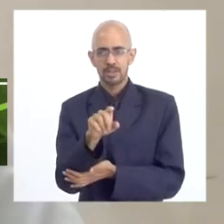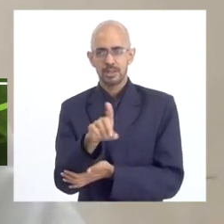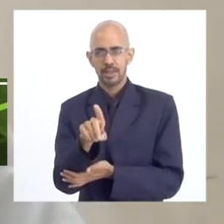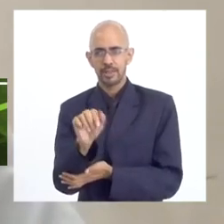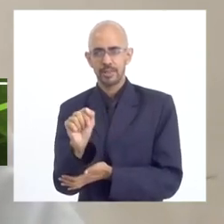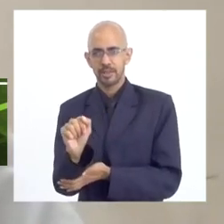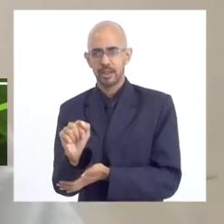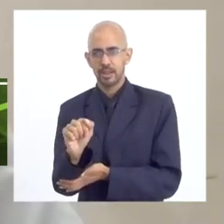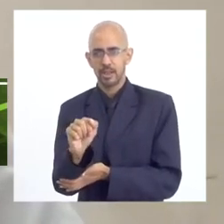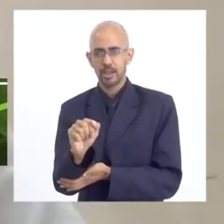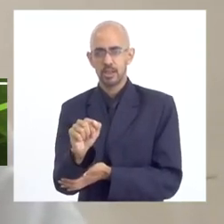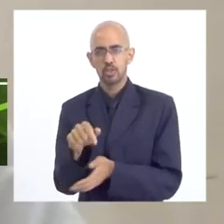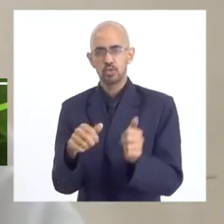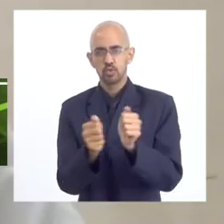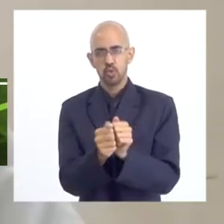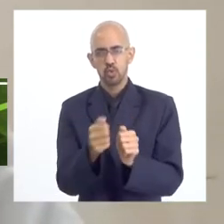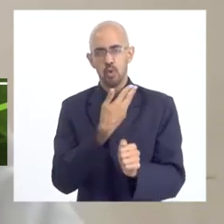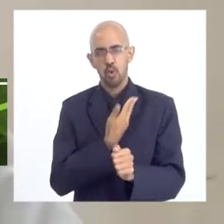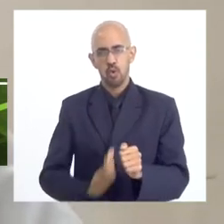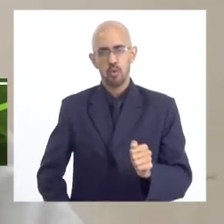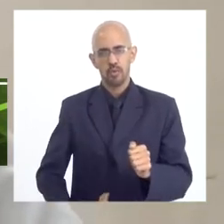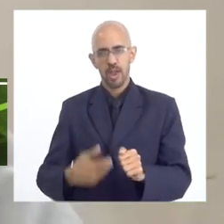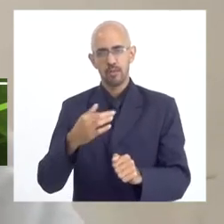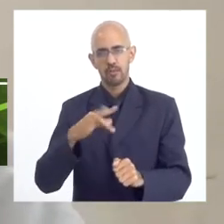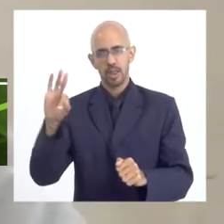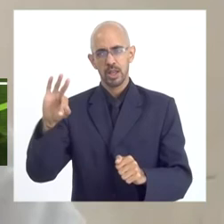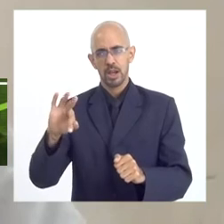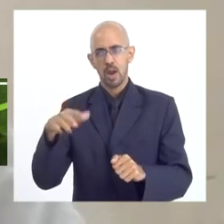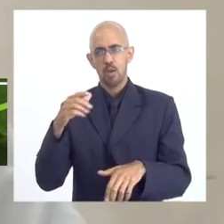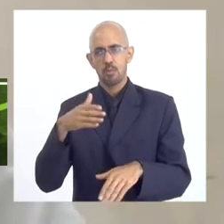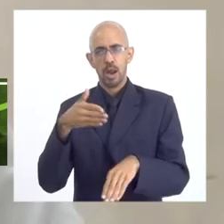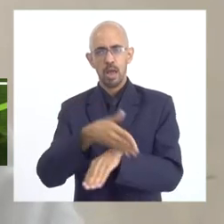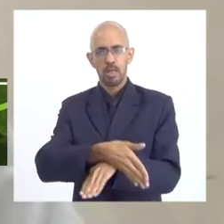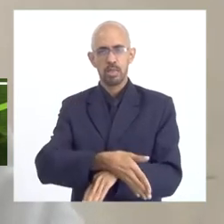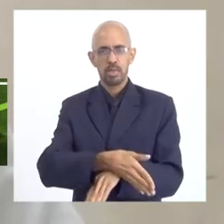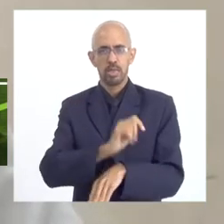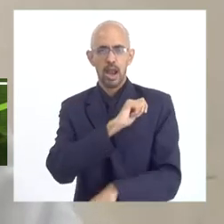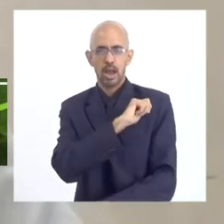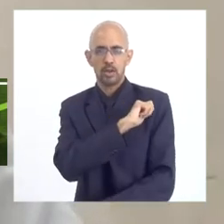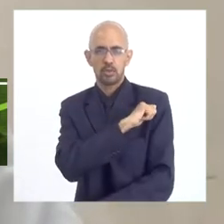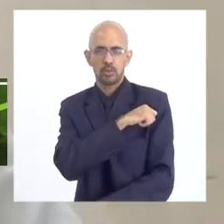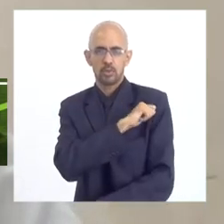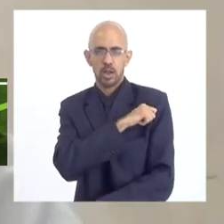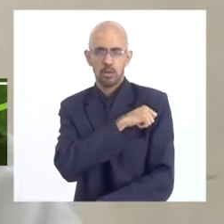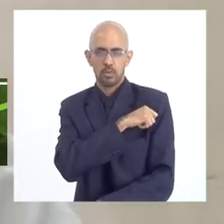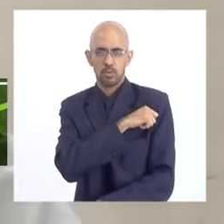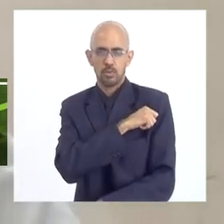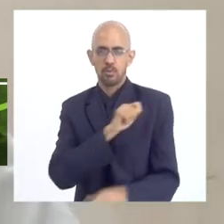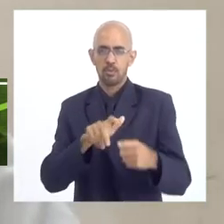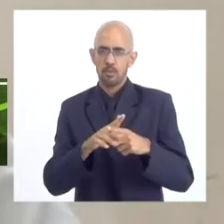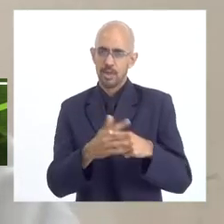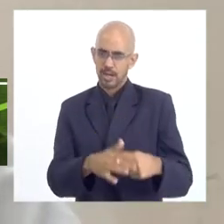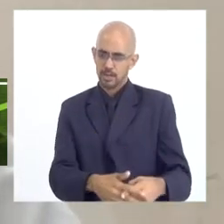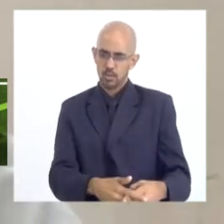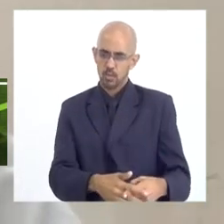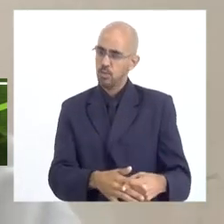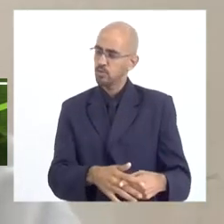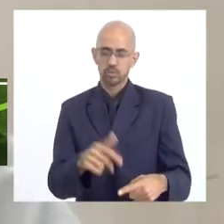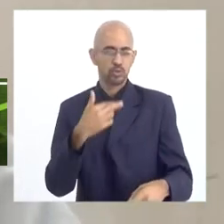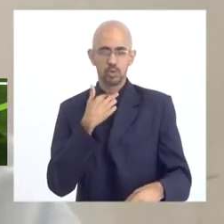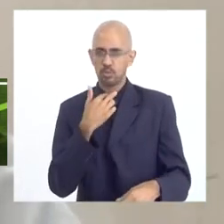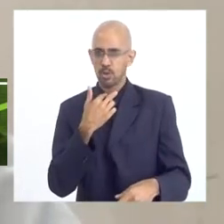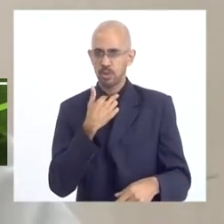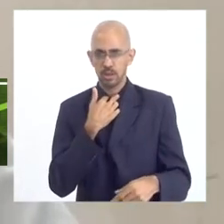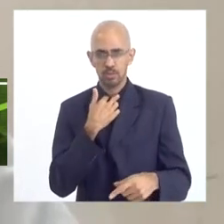ao governo federal para entrar no regime de recuperação. Então, nós não podemos esquecer que,